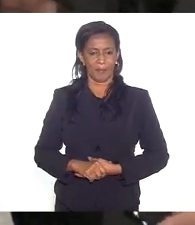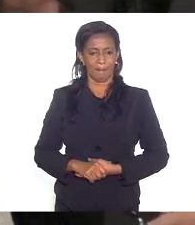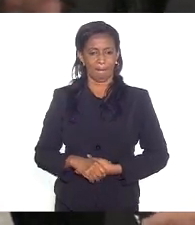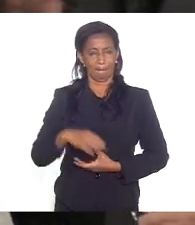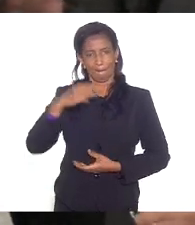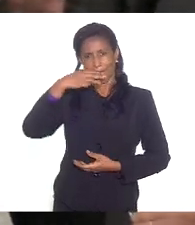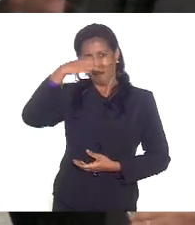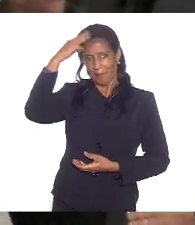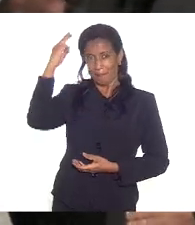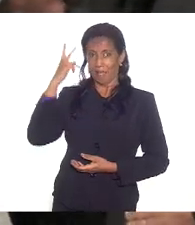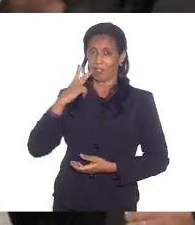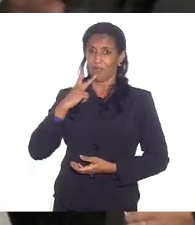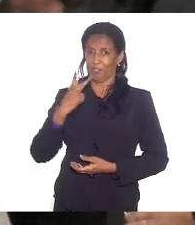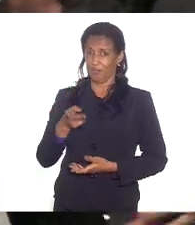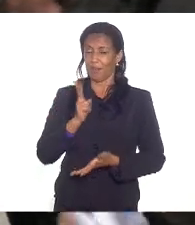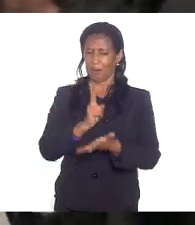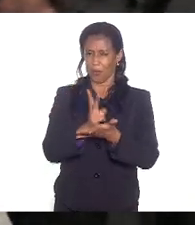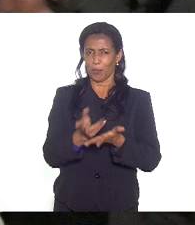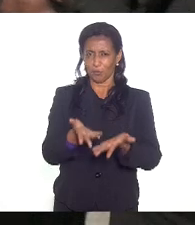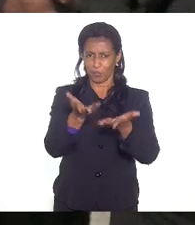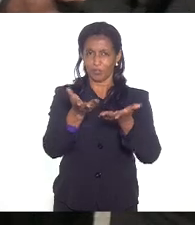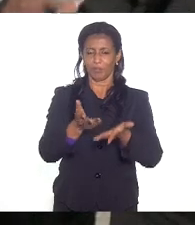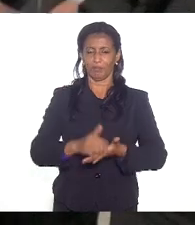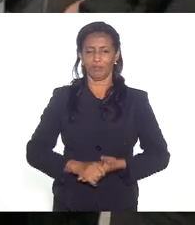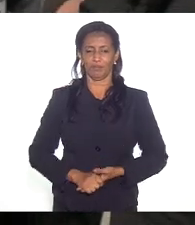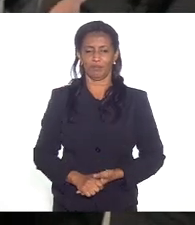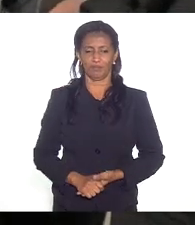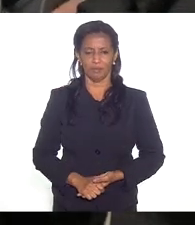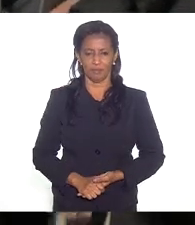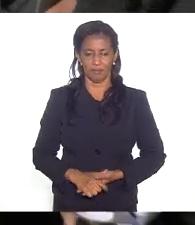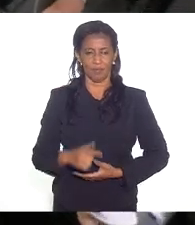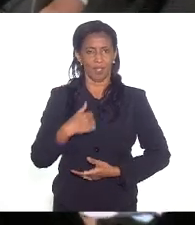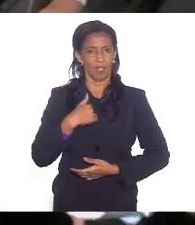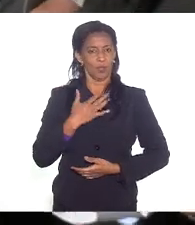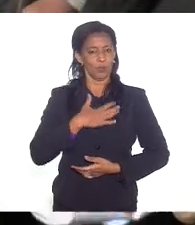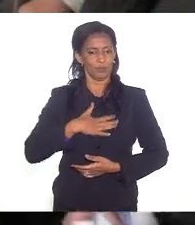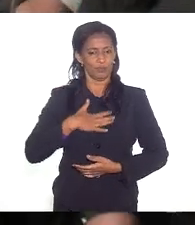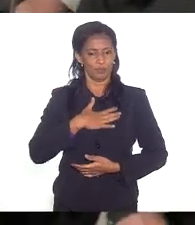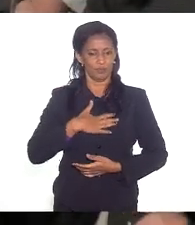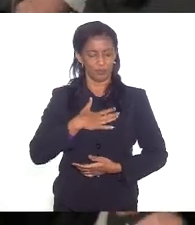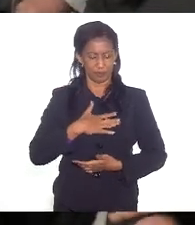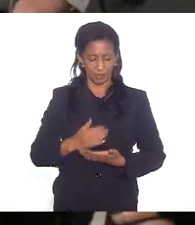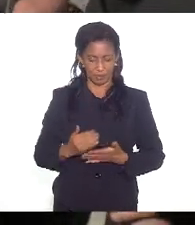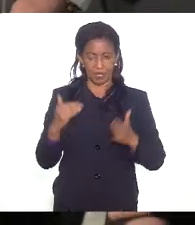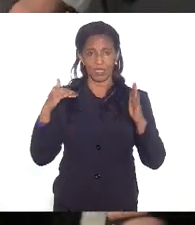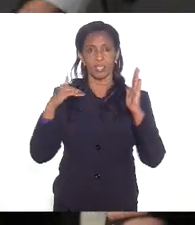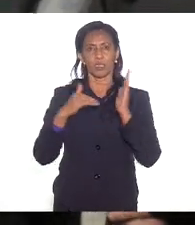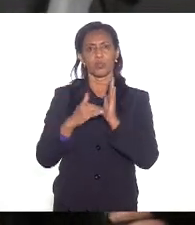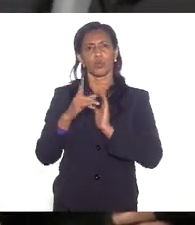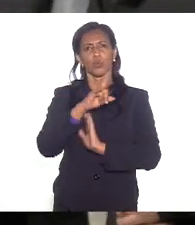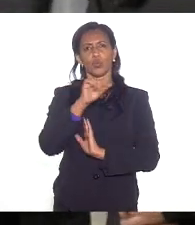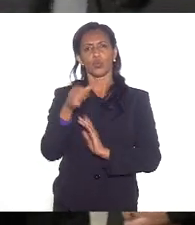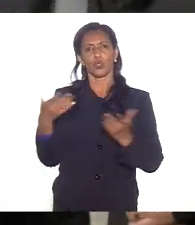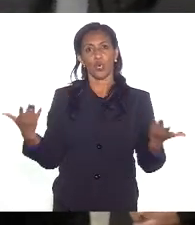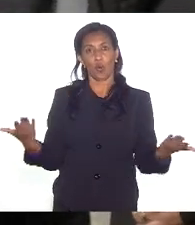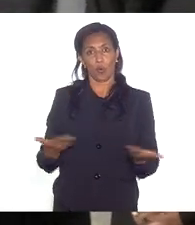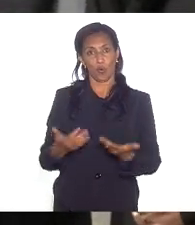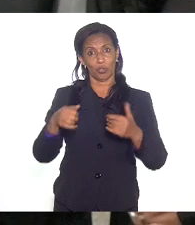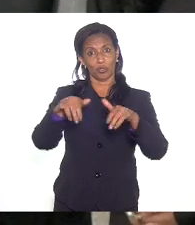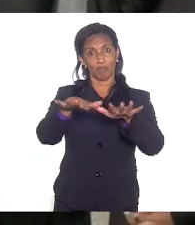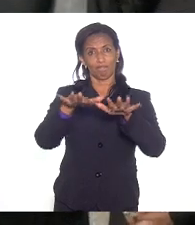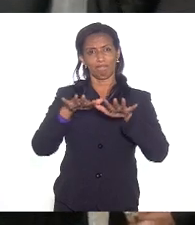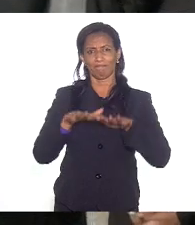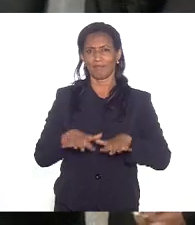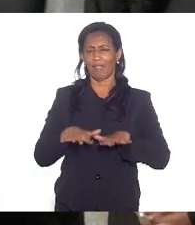Oi Pacheco vai dar mas tão continue por favor gostaria seu presidente nesse último dia nosso plenário aqui